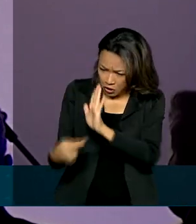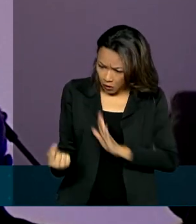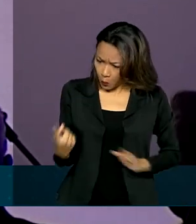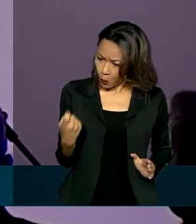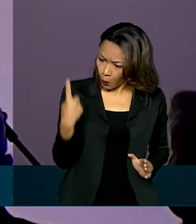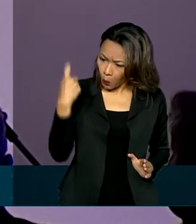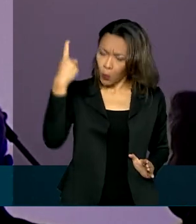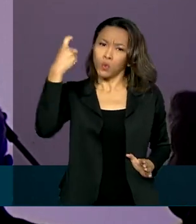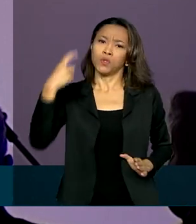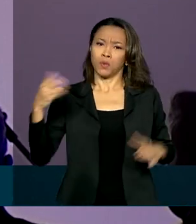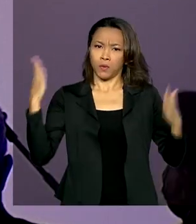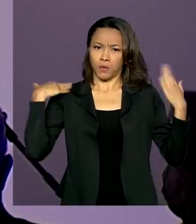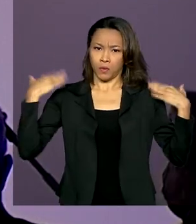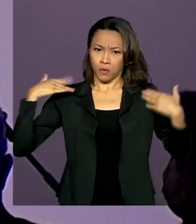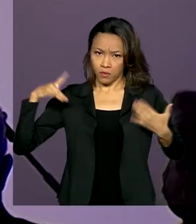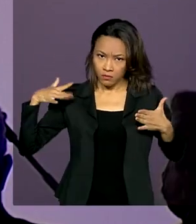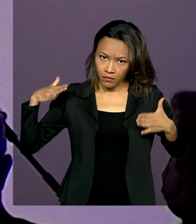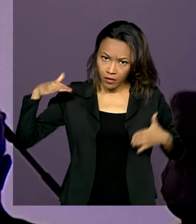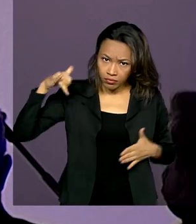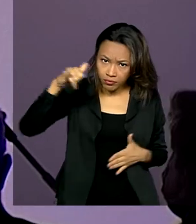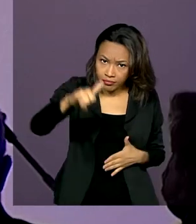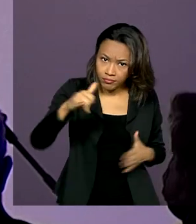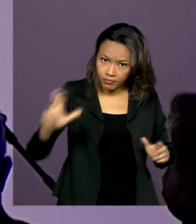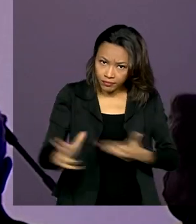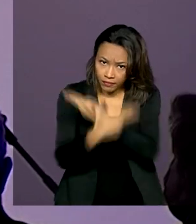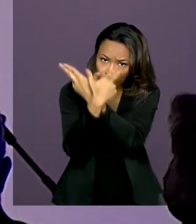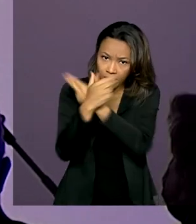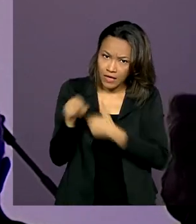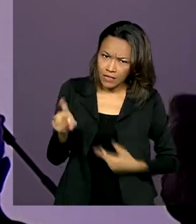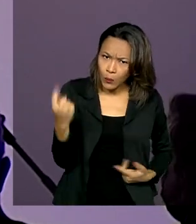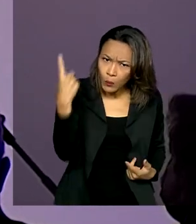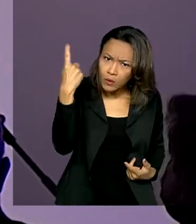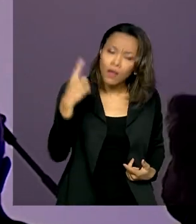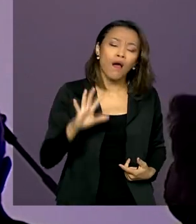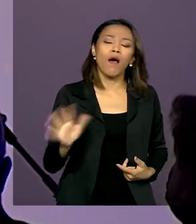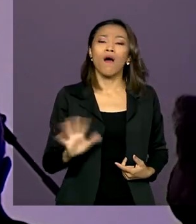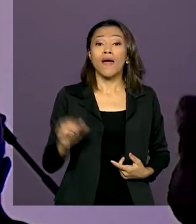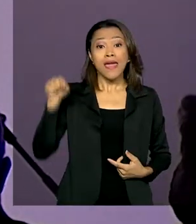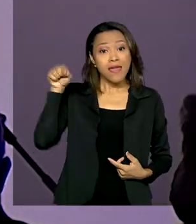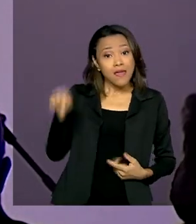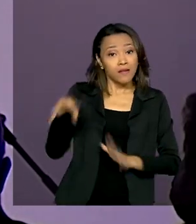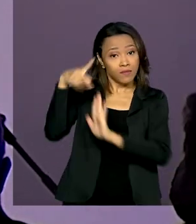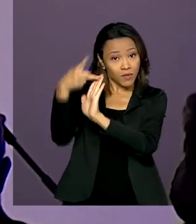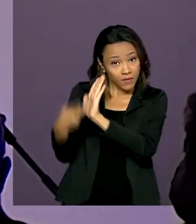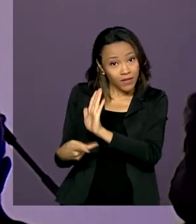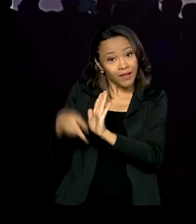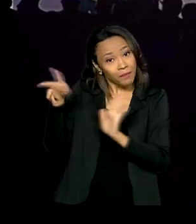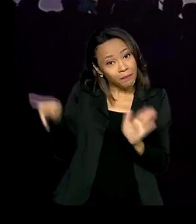Força Aérea Brasileira. O F-39 é um projeto do Brasil.